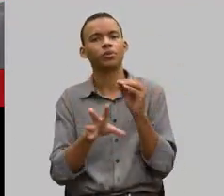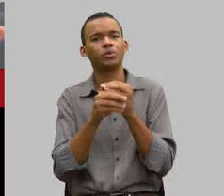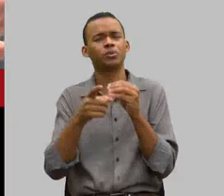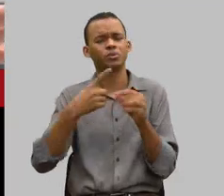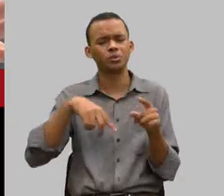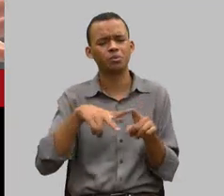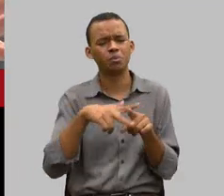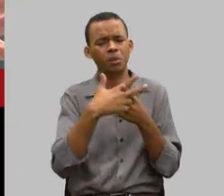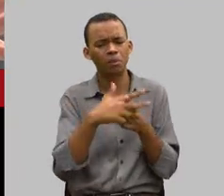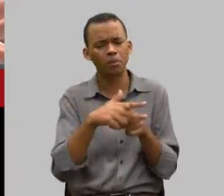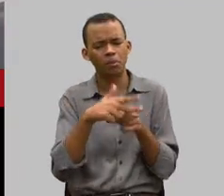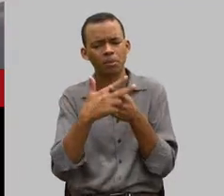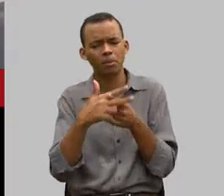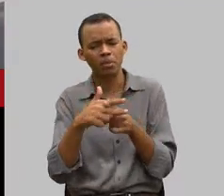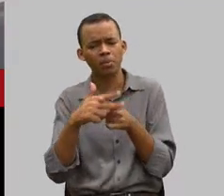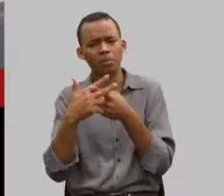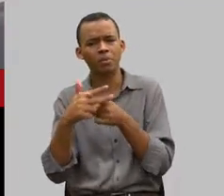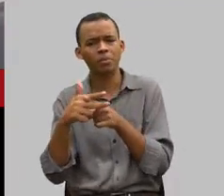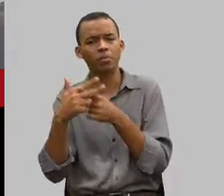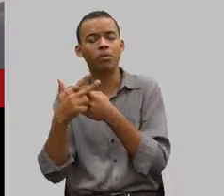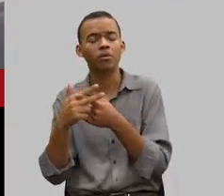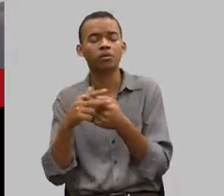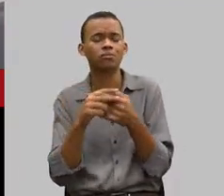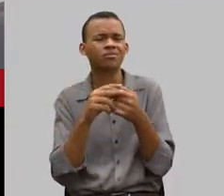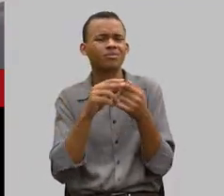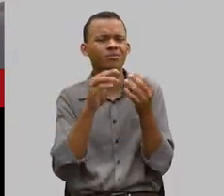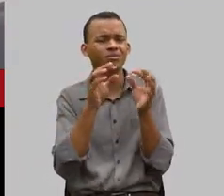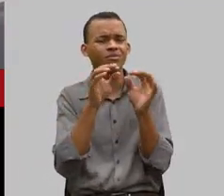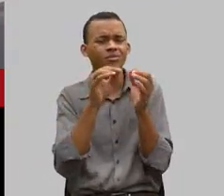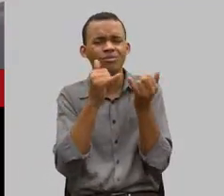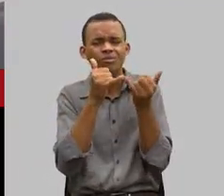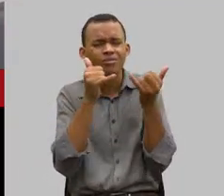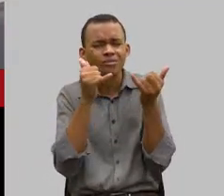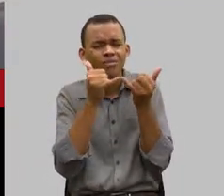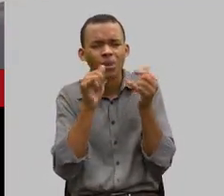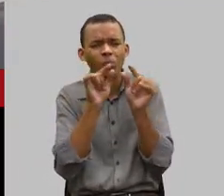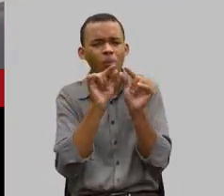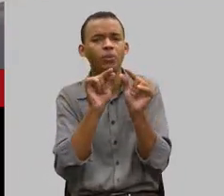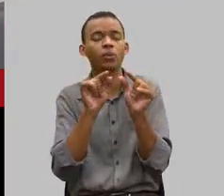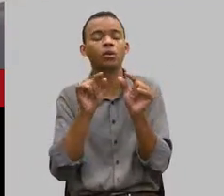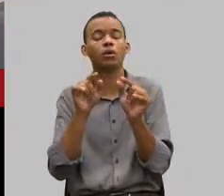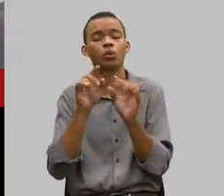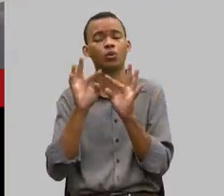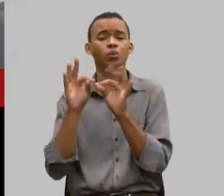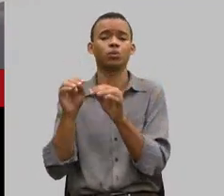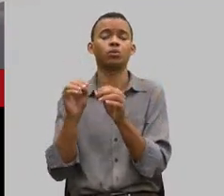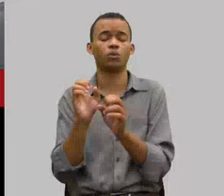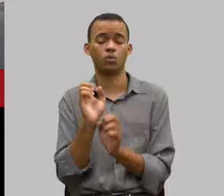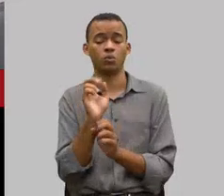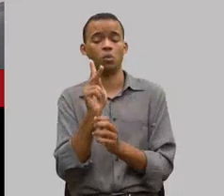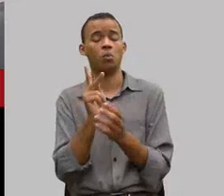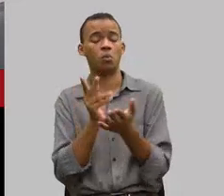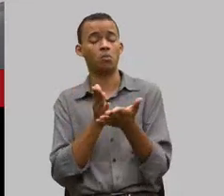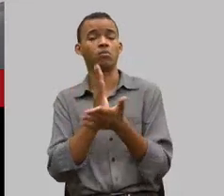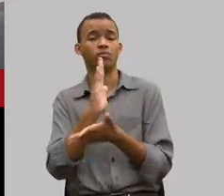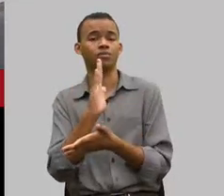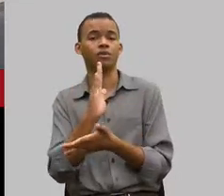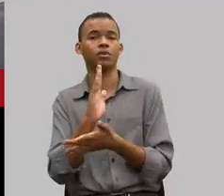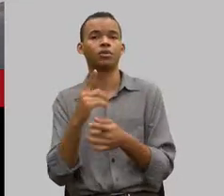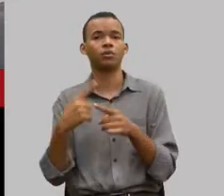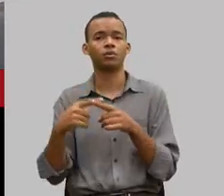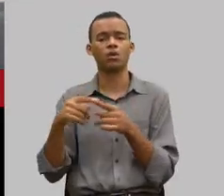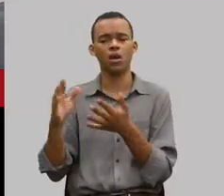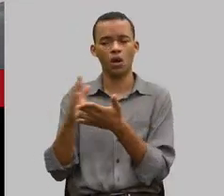que foram pouquíssimas que aconteceram sem o ok para quem não não teve condições de acompanhar eh as